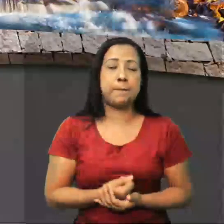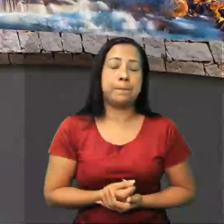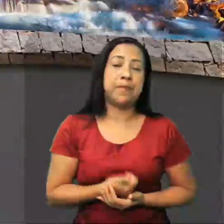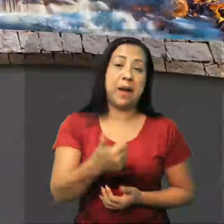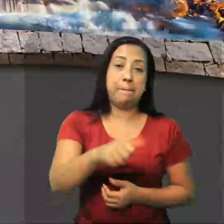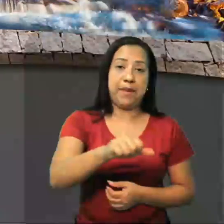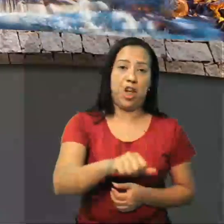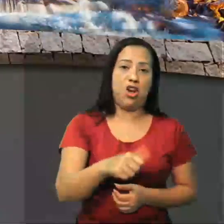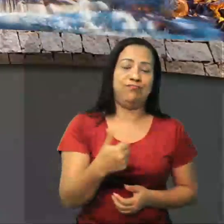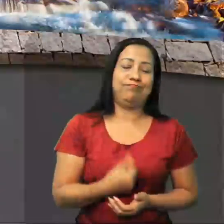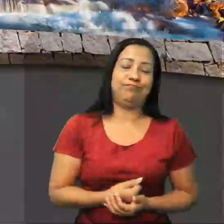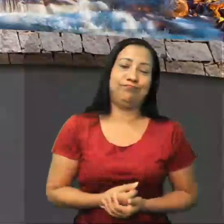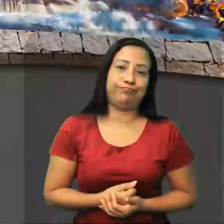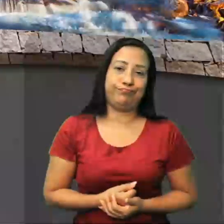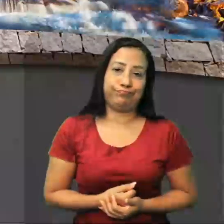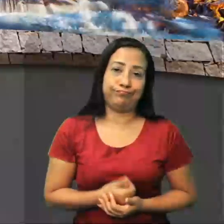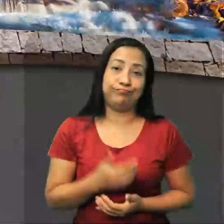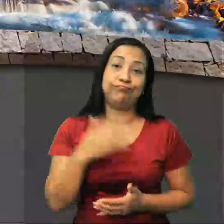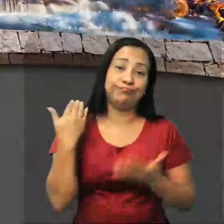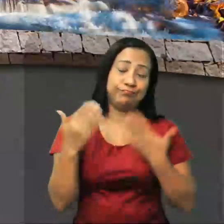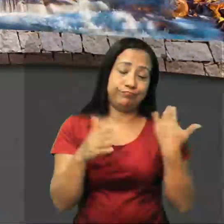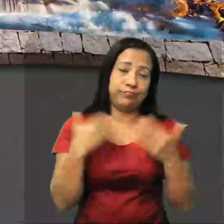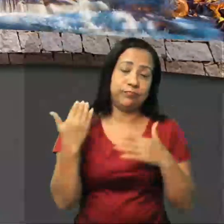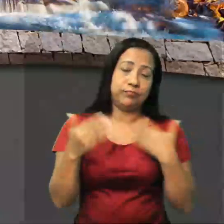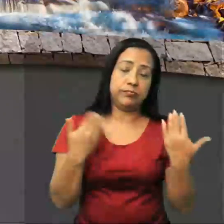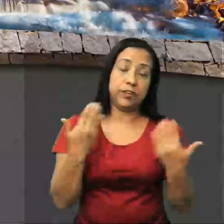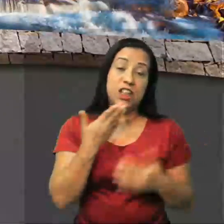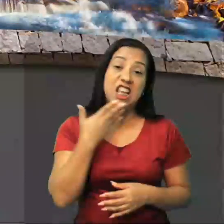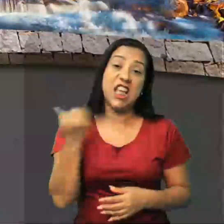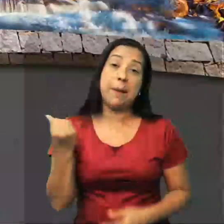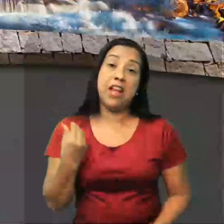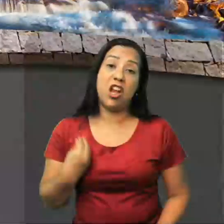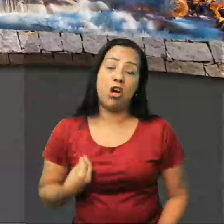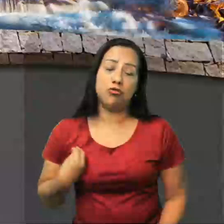E as melhores expectativas de vida? Está relacionado com as condições